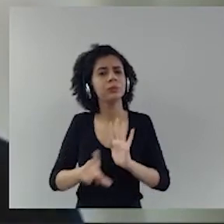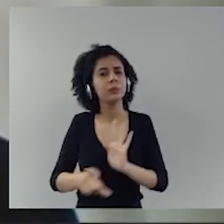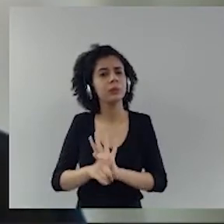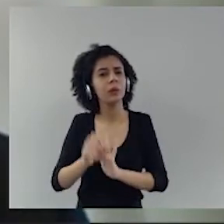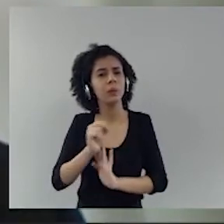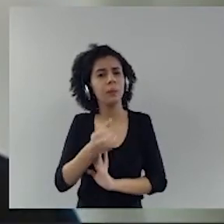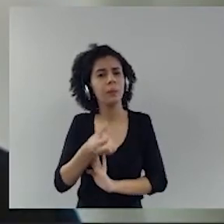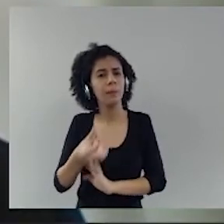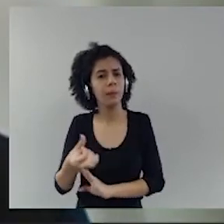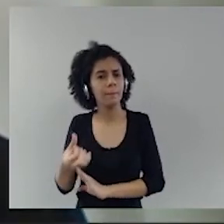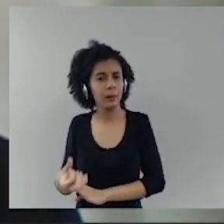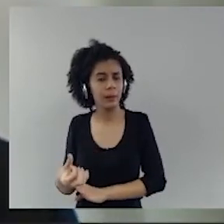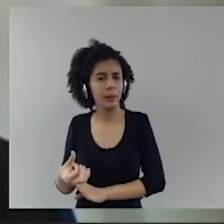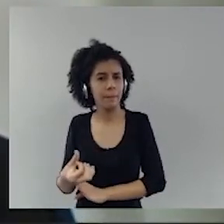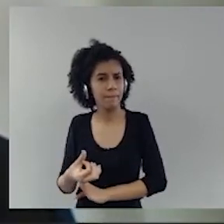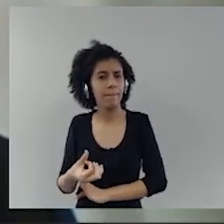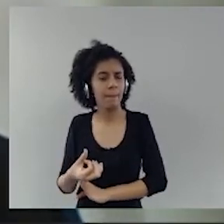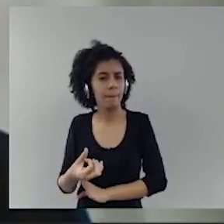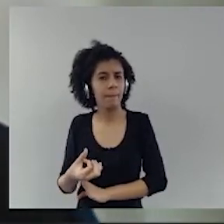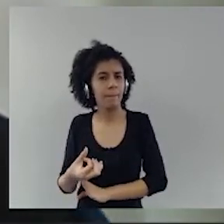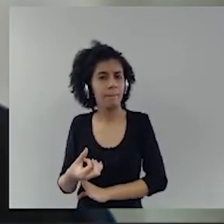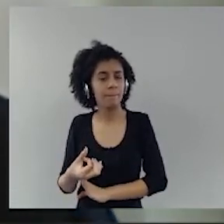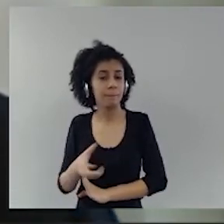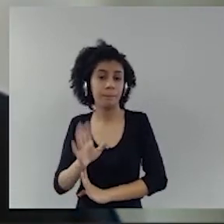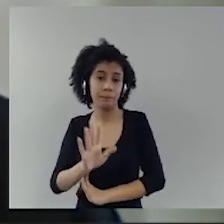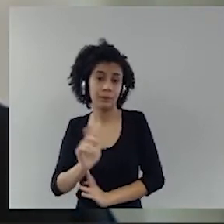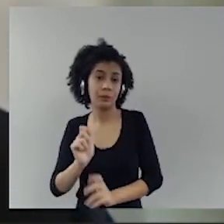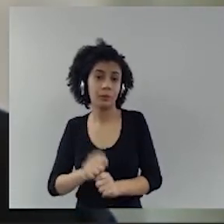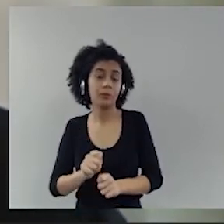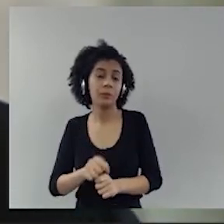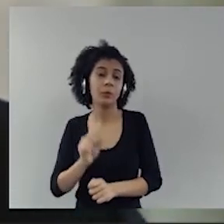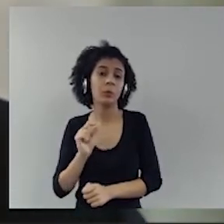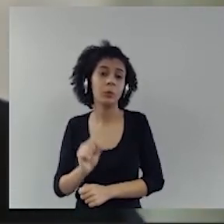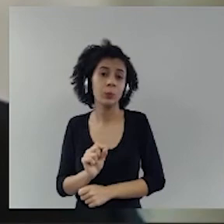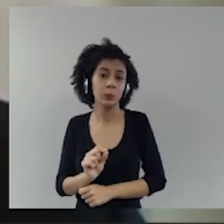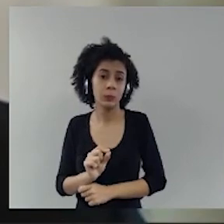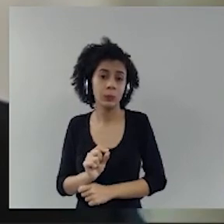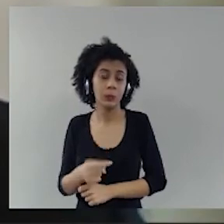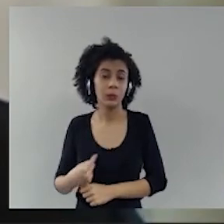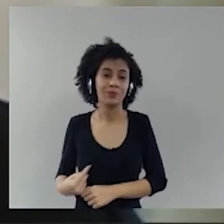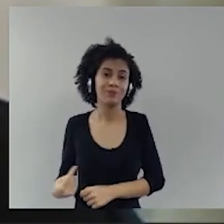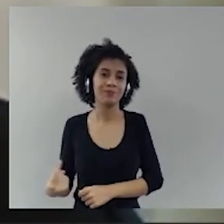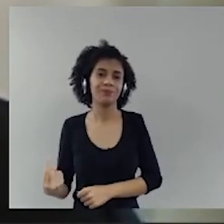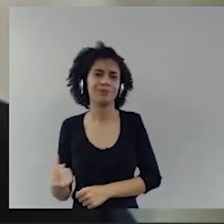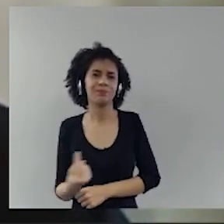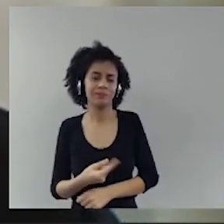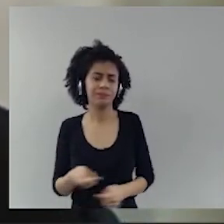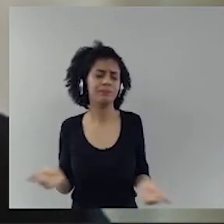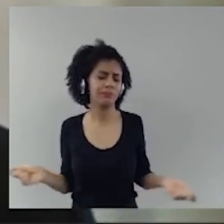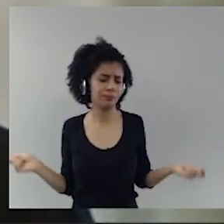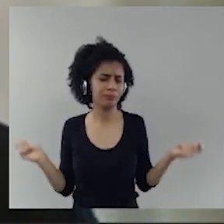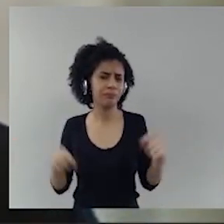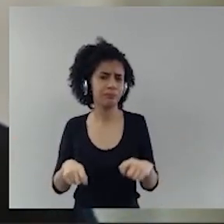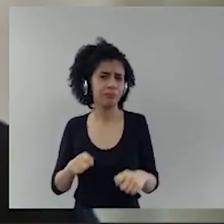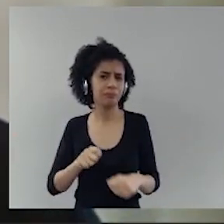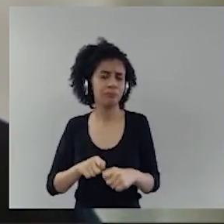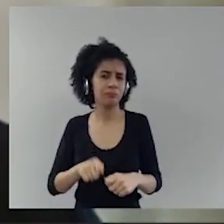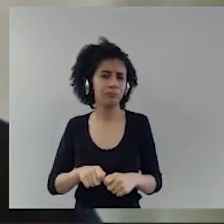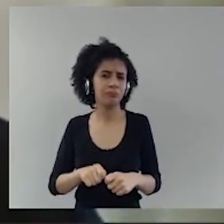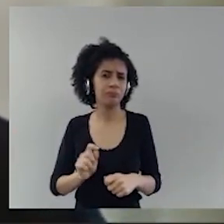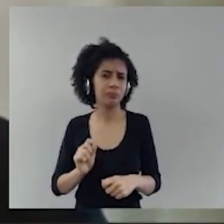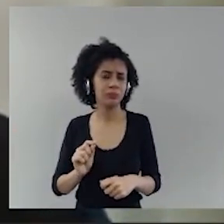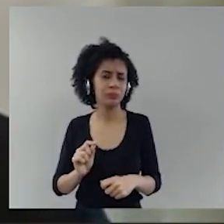lei 8666 e isto faz com que nós possamos concluir